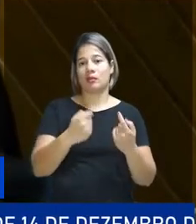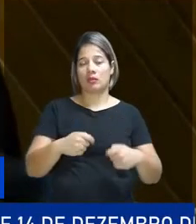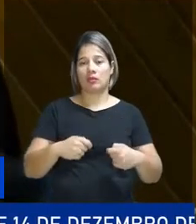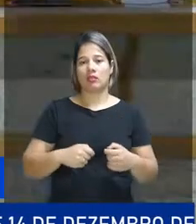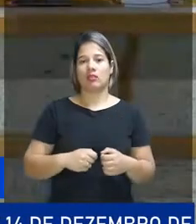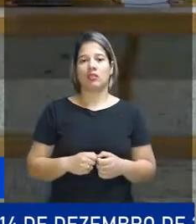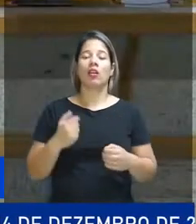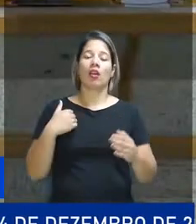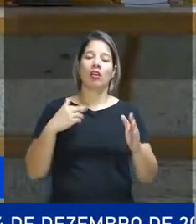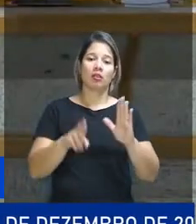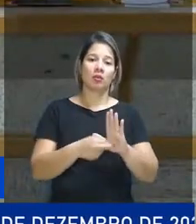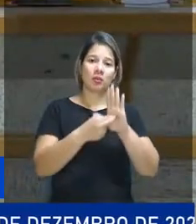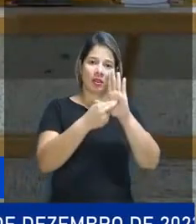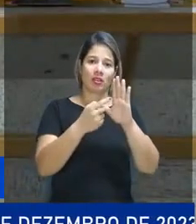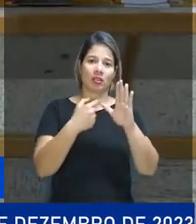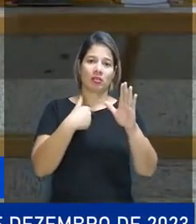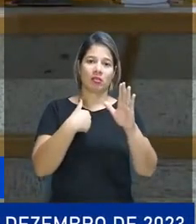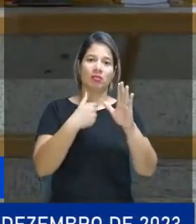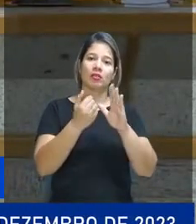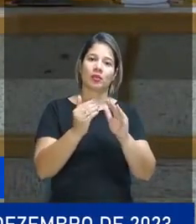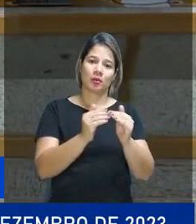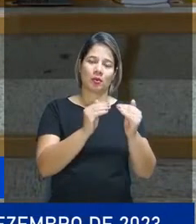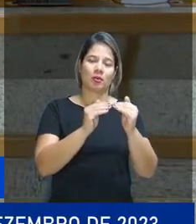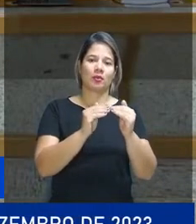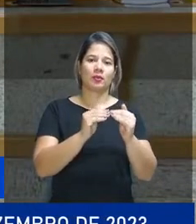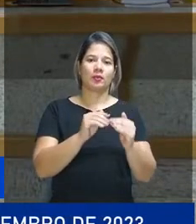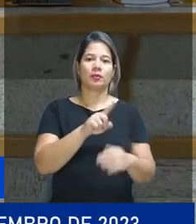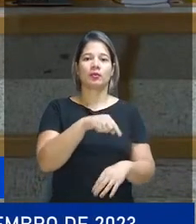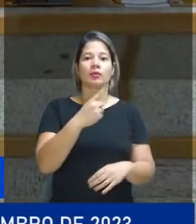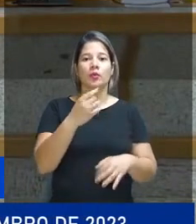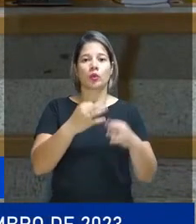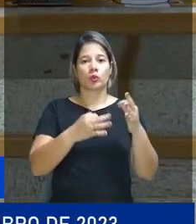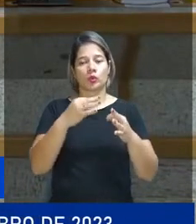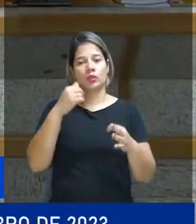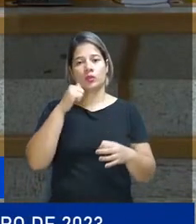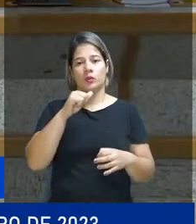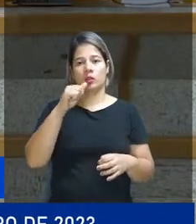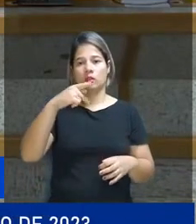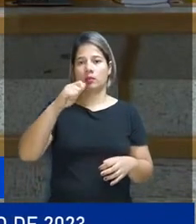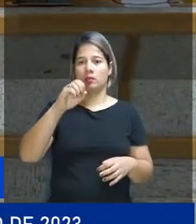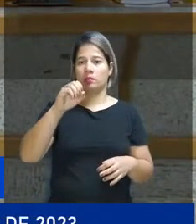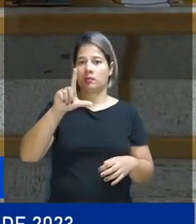relator. Perfeito. Como vota a juíza Paola Foco Santos? Na mesa do pleno.